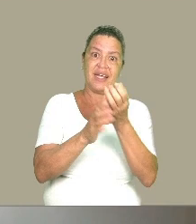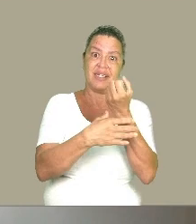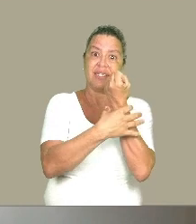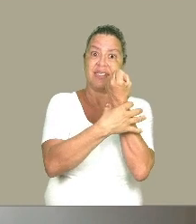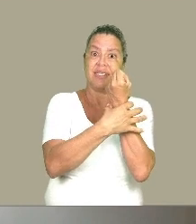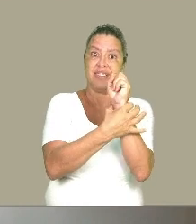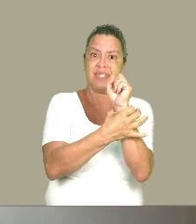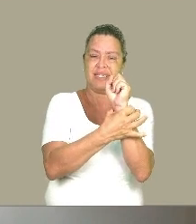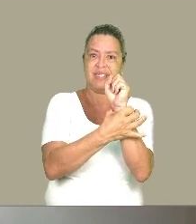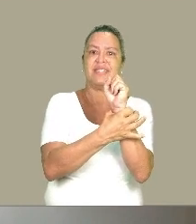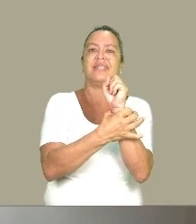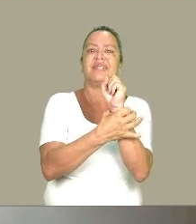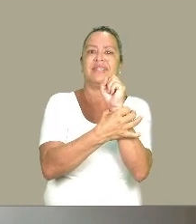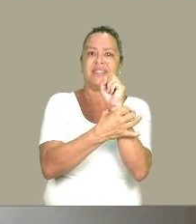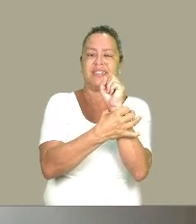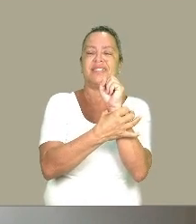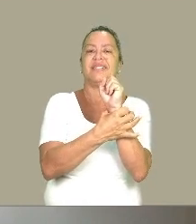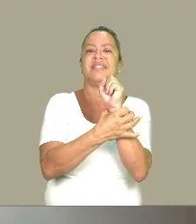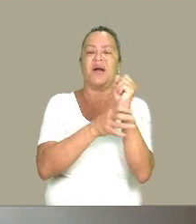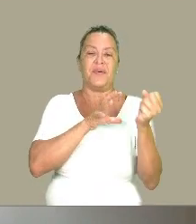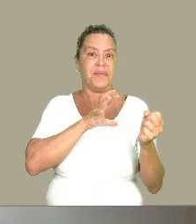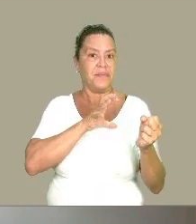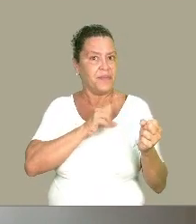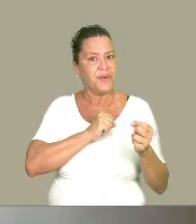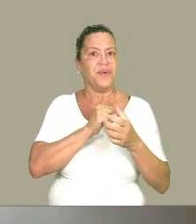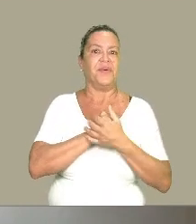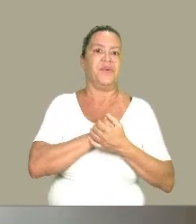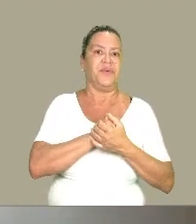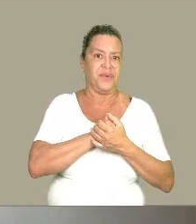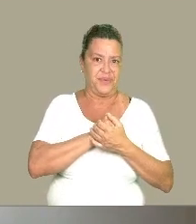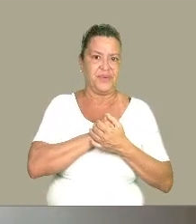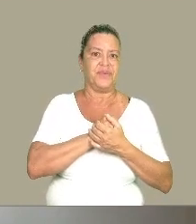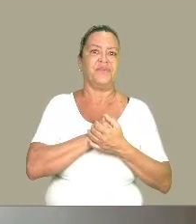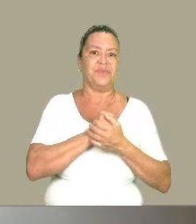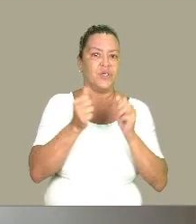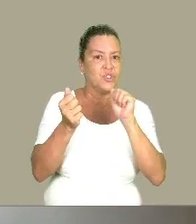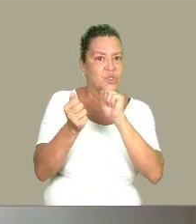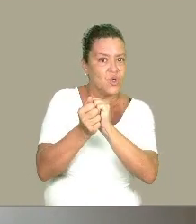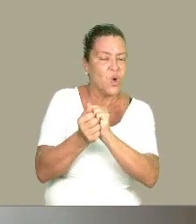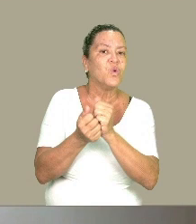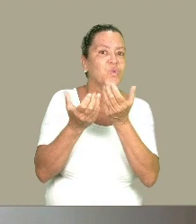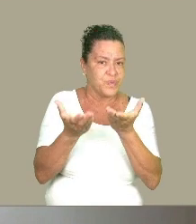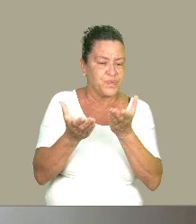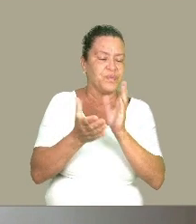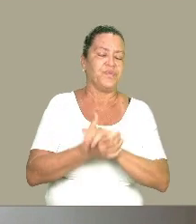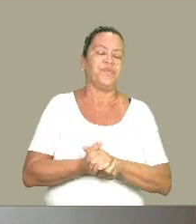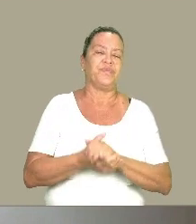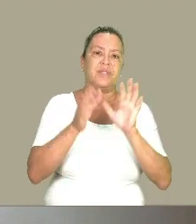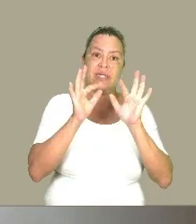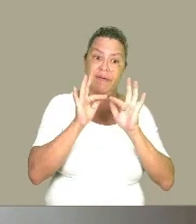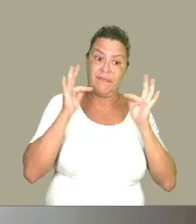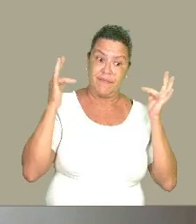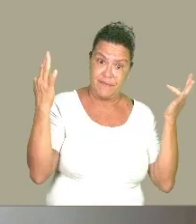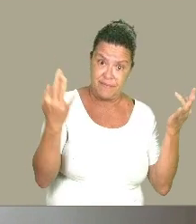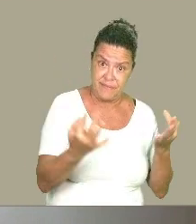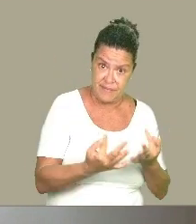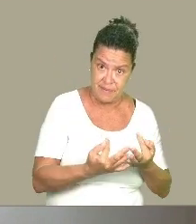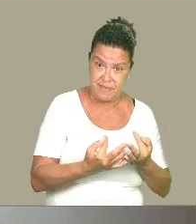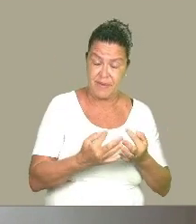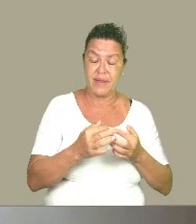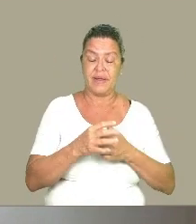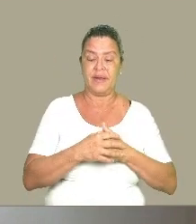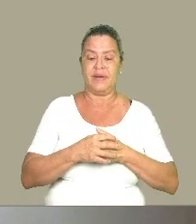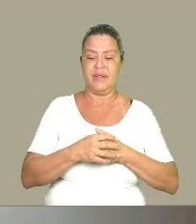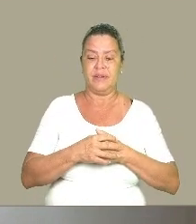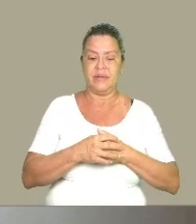dá caminhos novos ao amor dos que juntos convivem. A família constitui